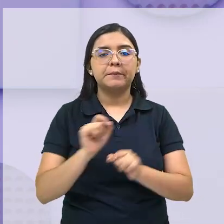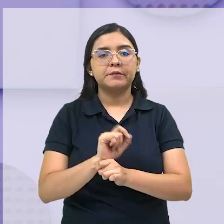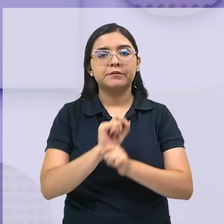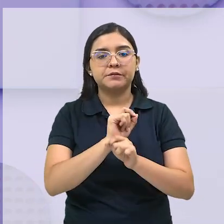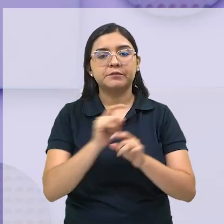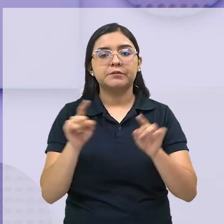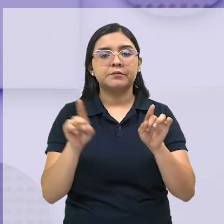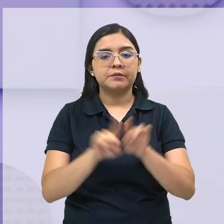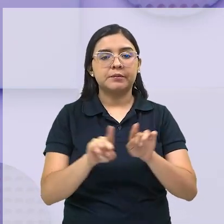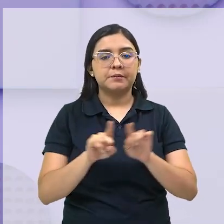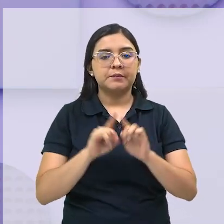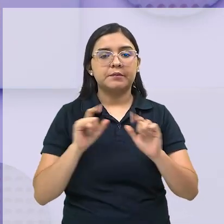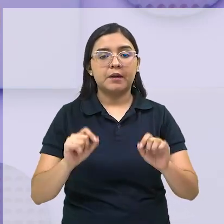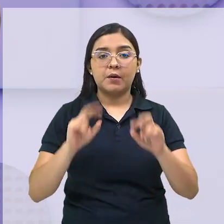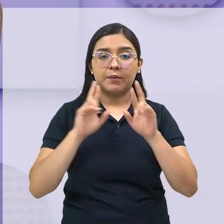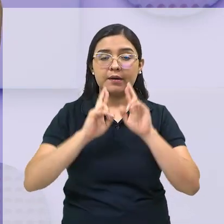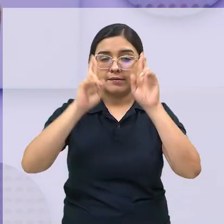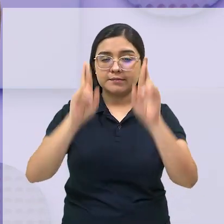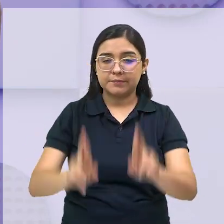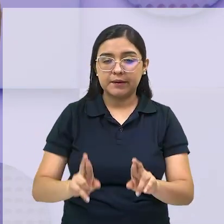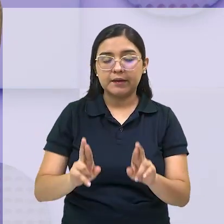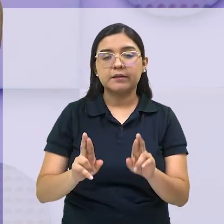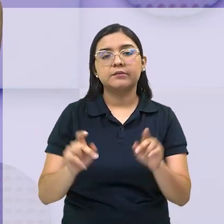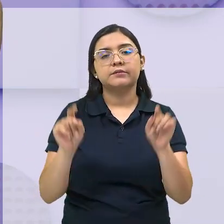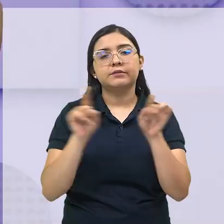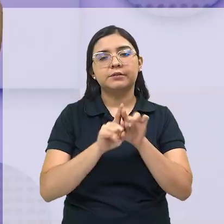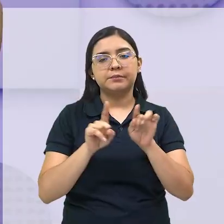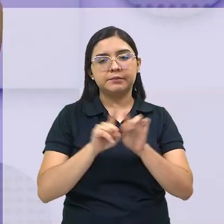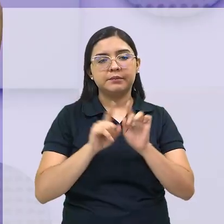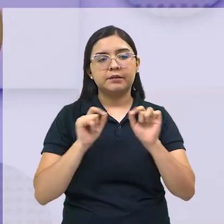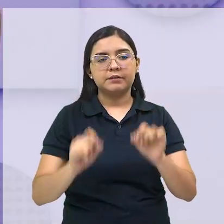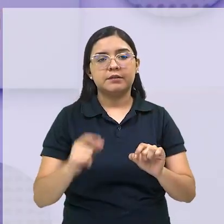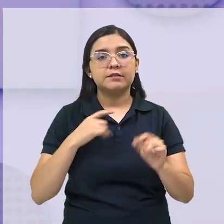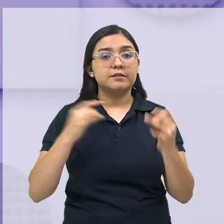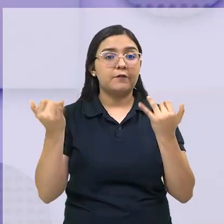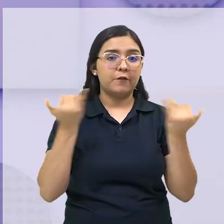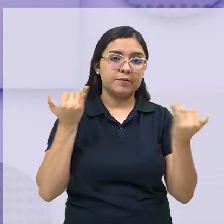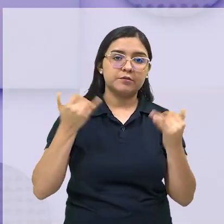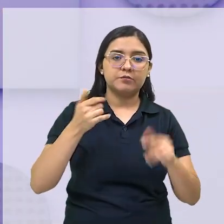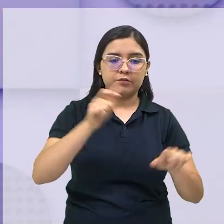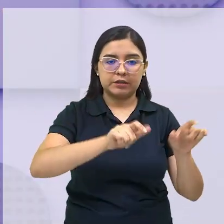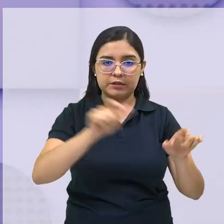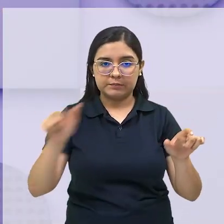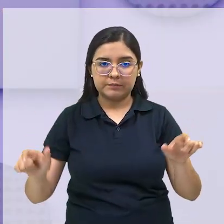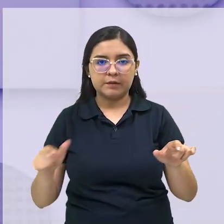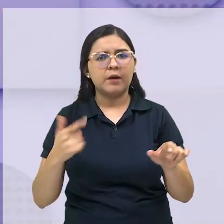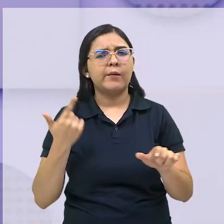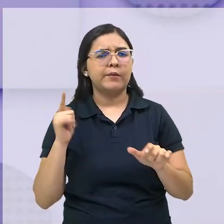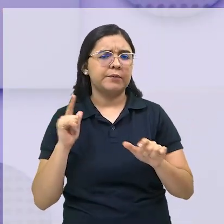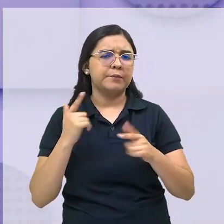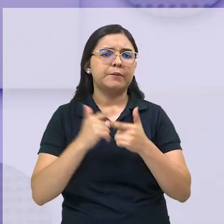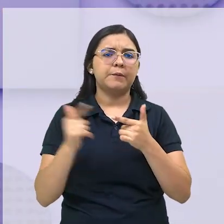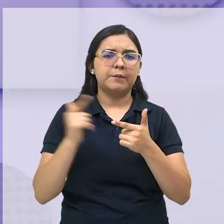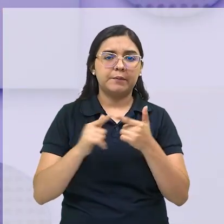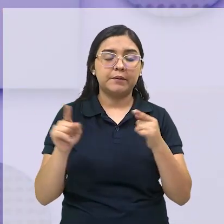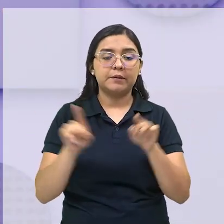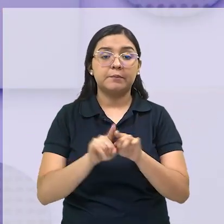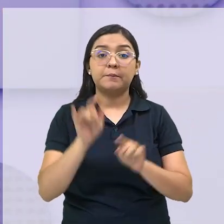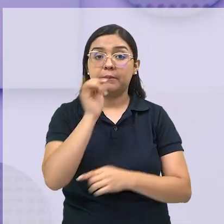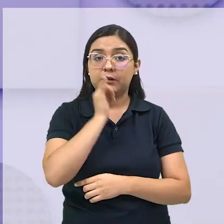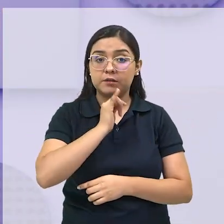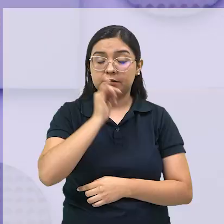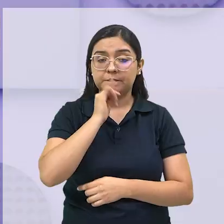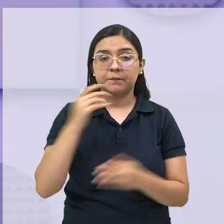proteção também ao respeito, a proteção também dos dados da pessoa, que é um outro problema também, porque, por